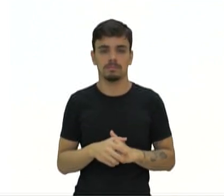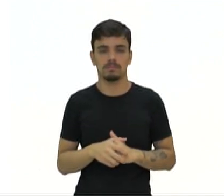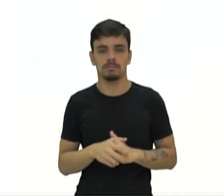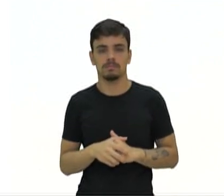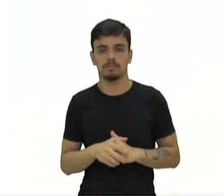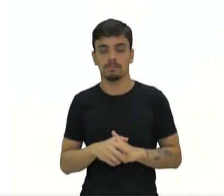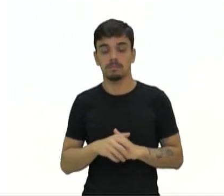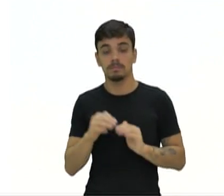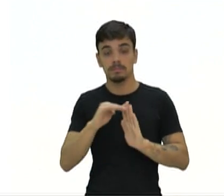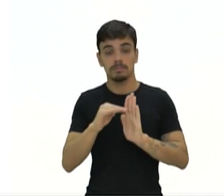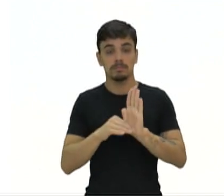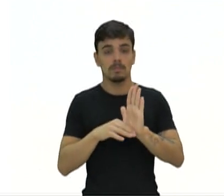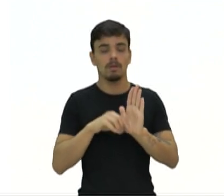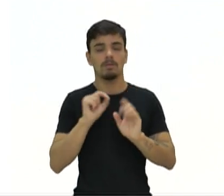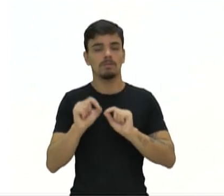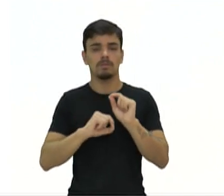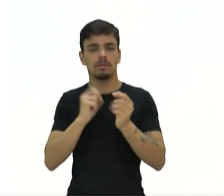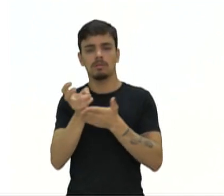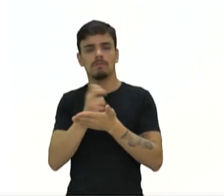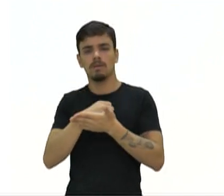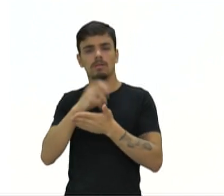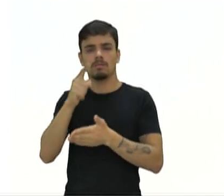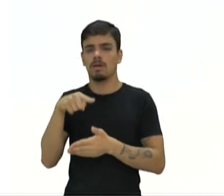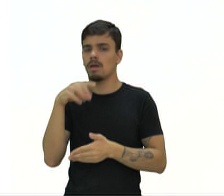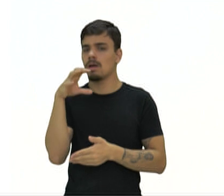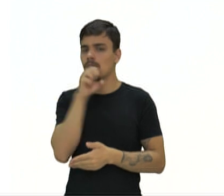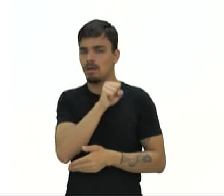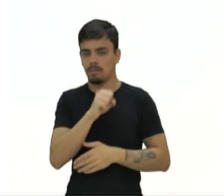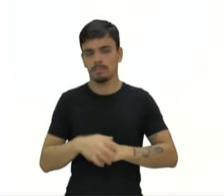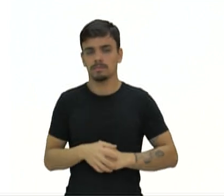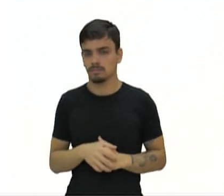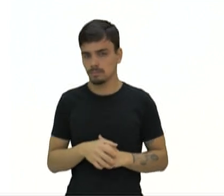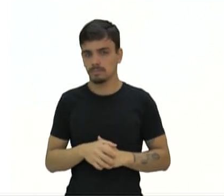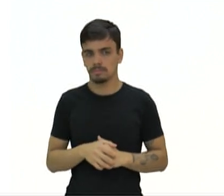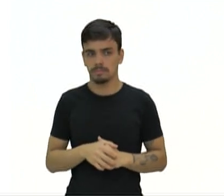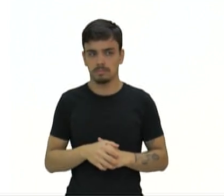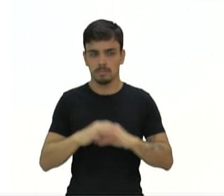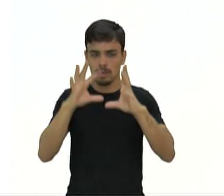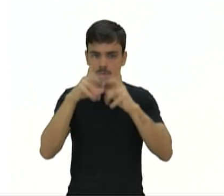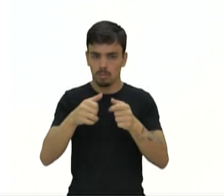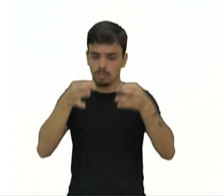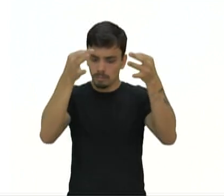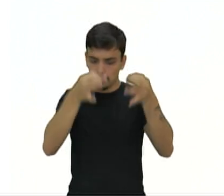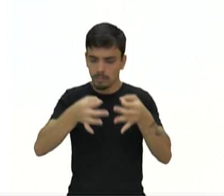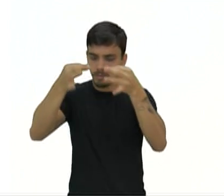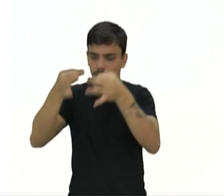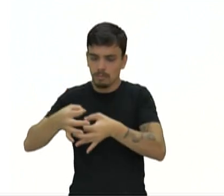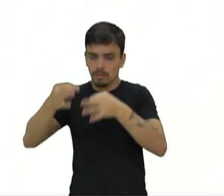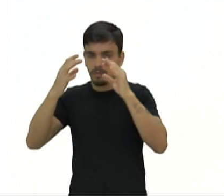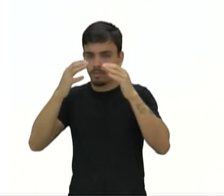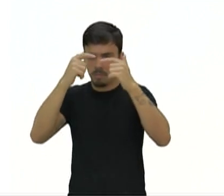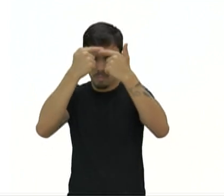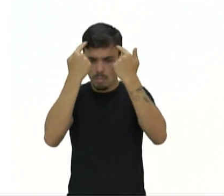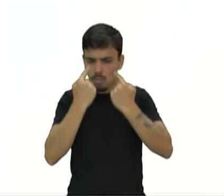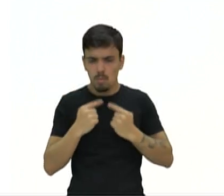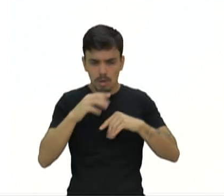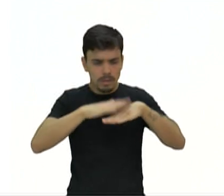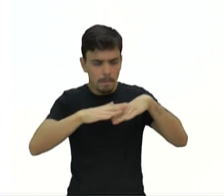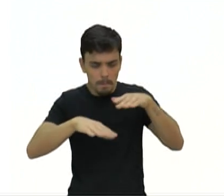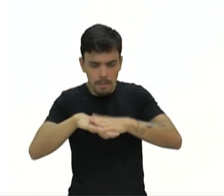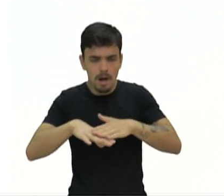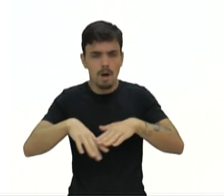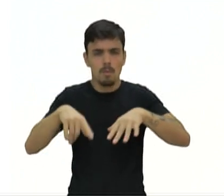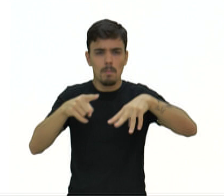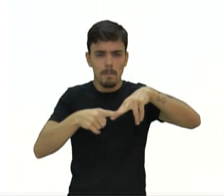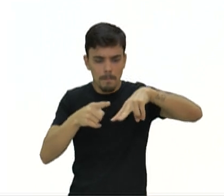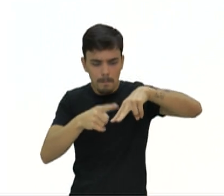Nessa fase, o crescimento do feto é rápido. Todas as partes já estão perfeitamente definidas. O rosto, mãos, pés já